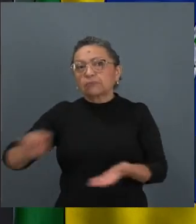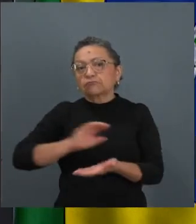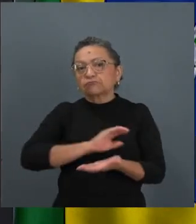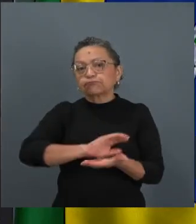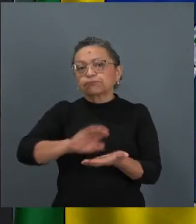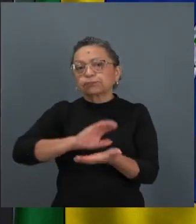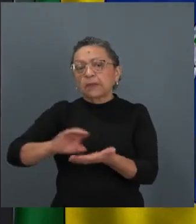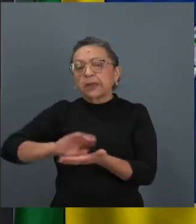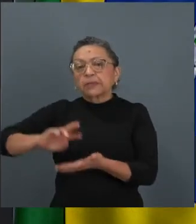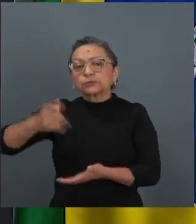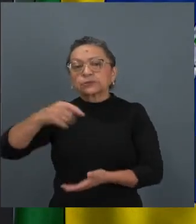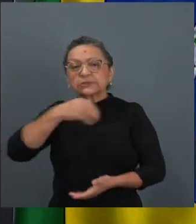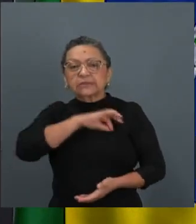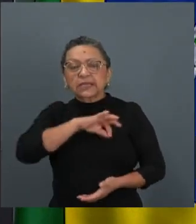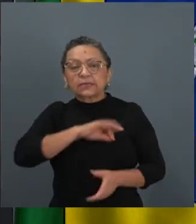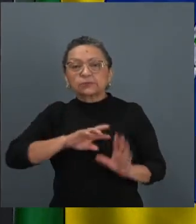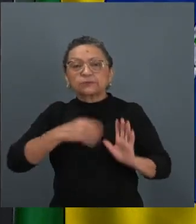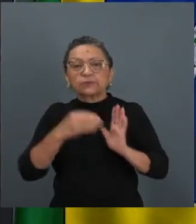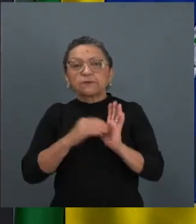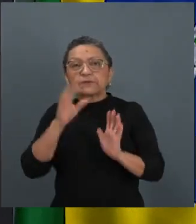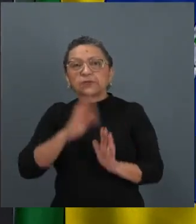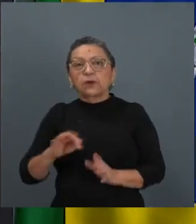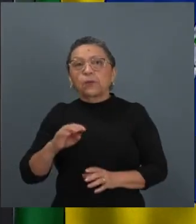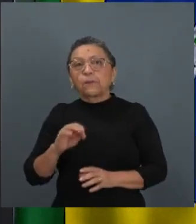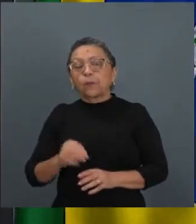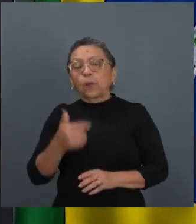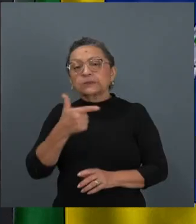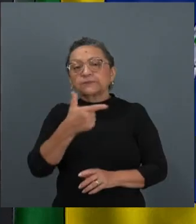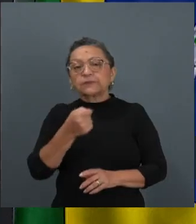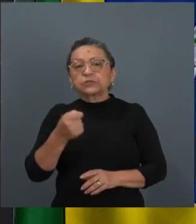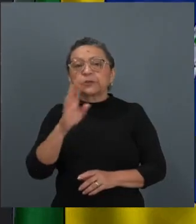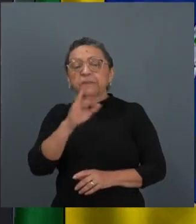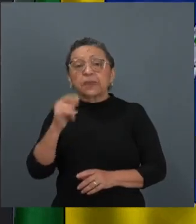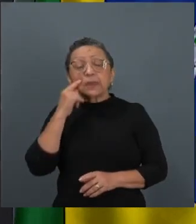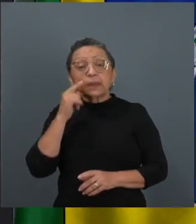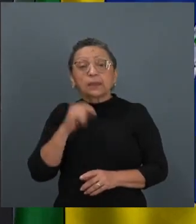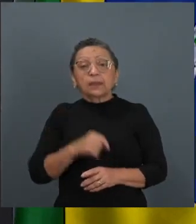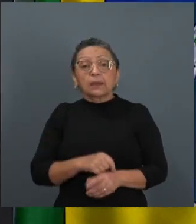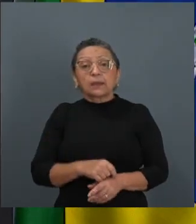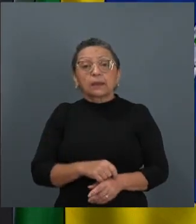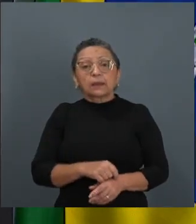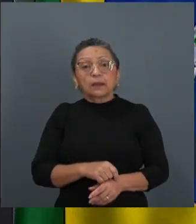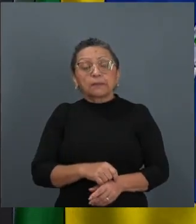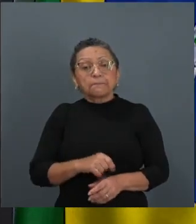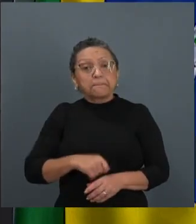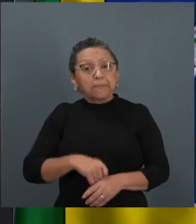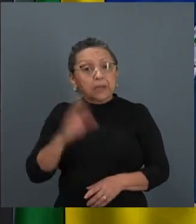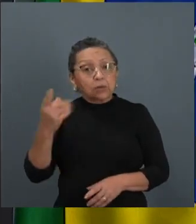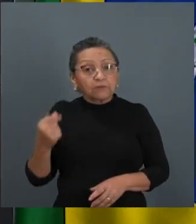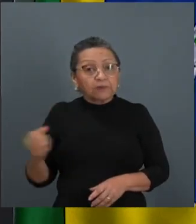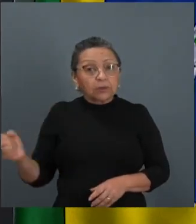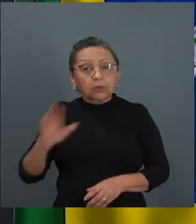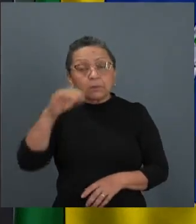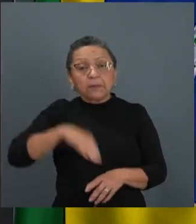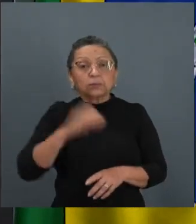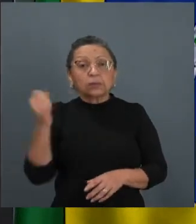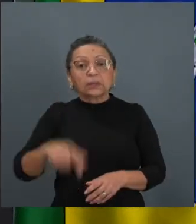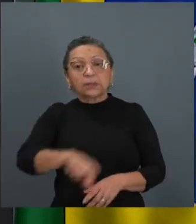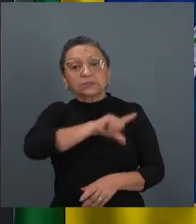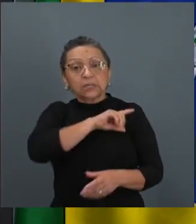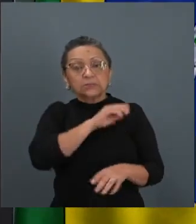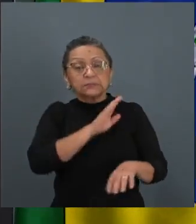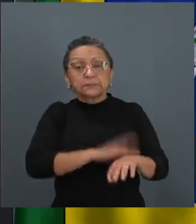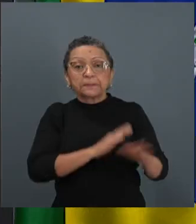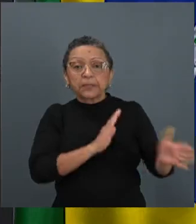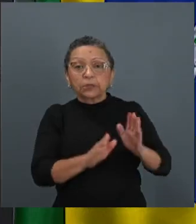federais em 2025 chega a 20 bilhões. É o maior valor desde Dilma. 20 bilhões menos 22